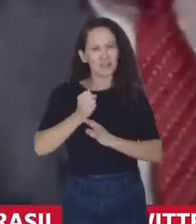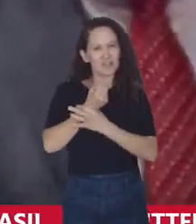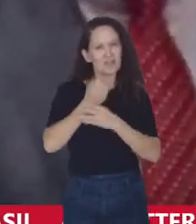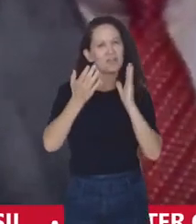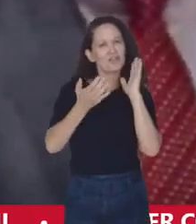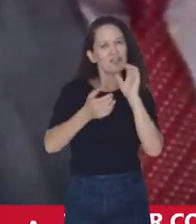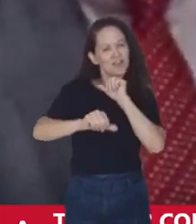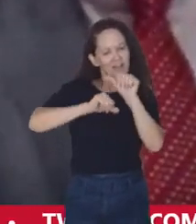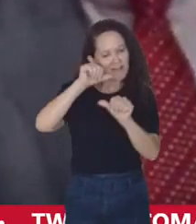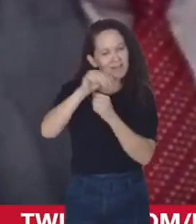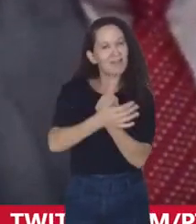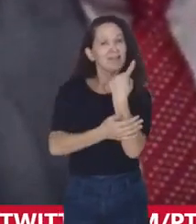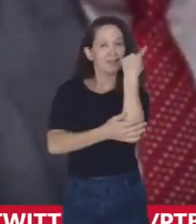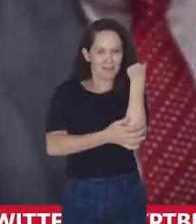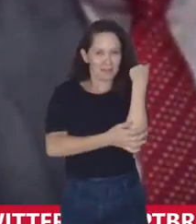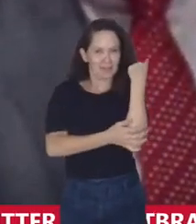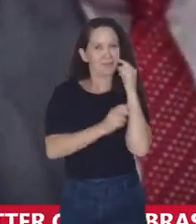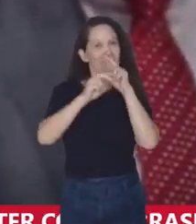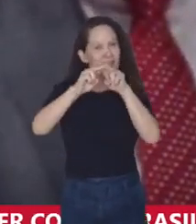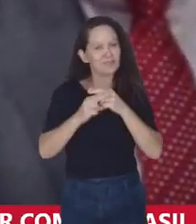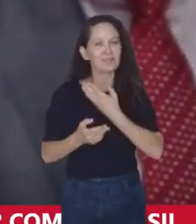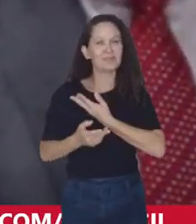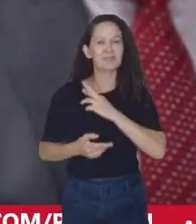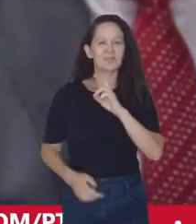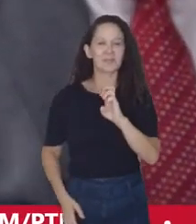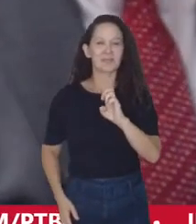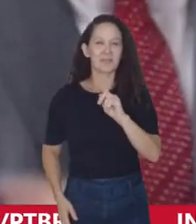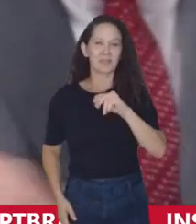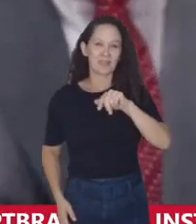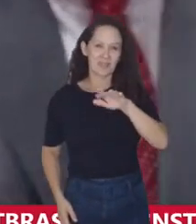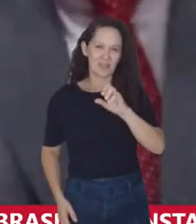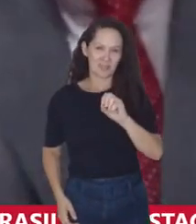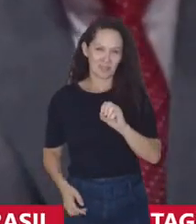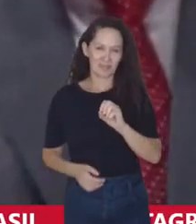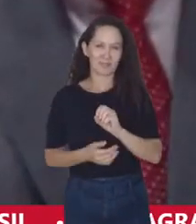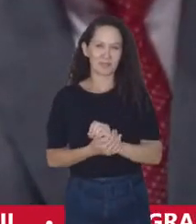tínhamos transformado. Por isso, companheiro Reginaldo,